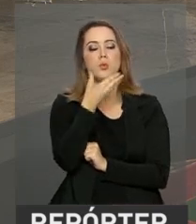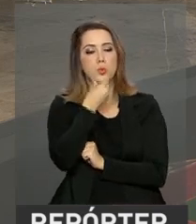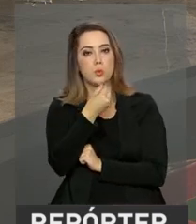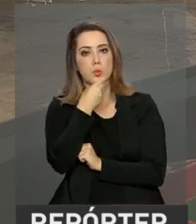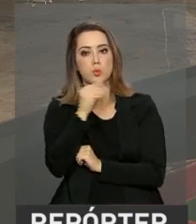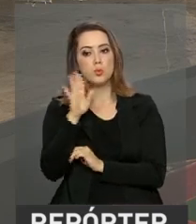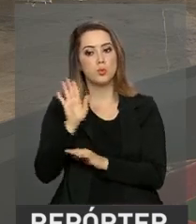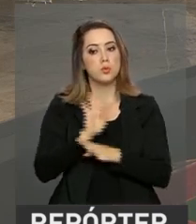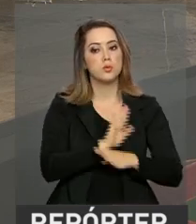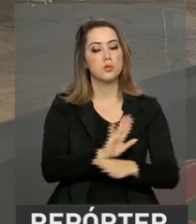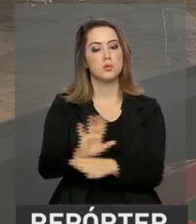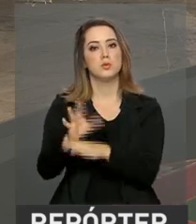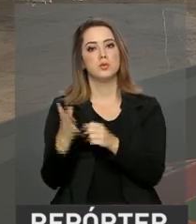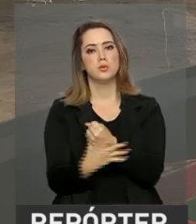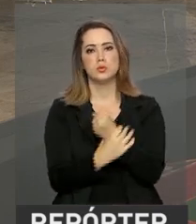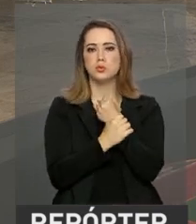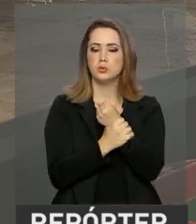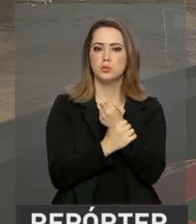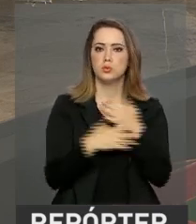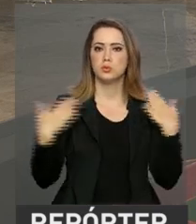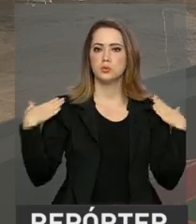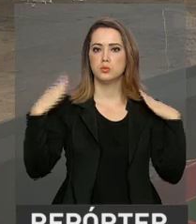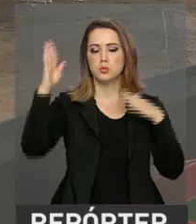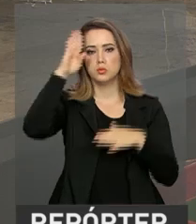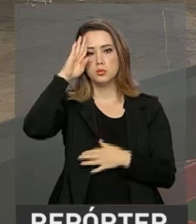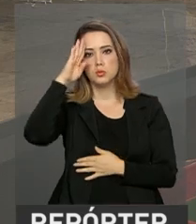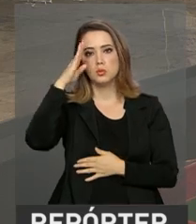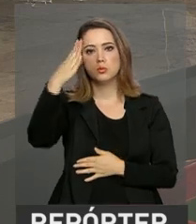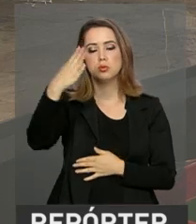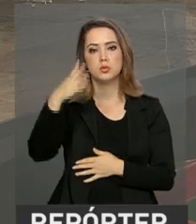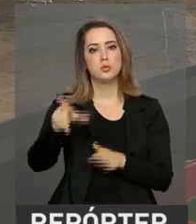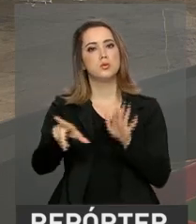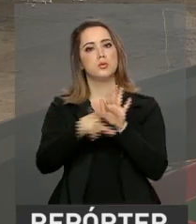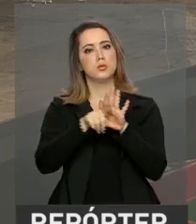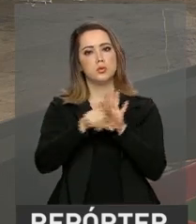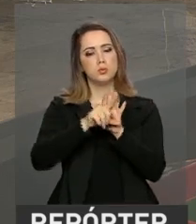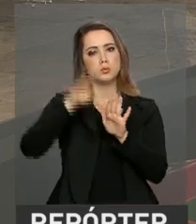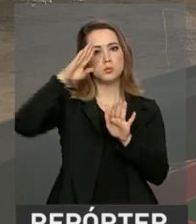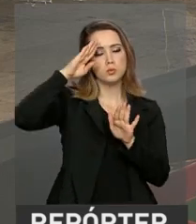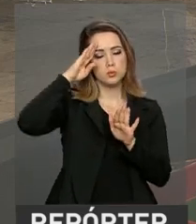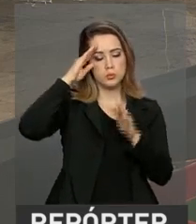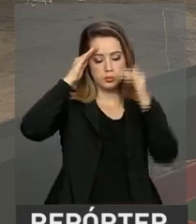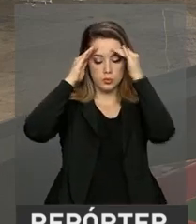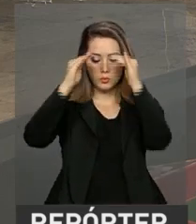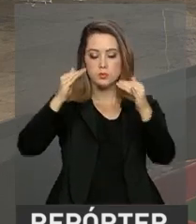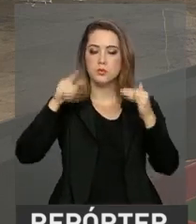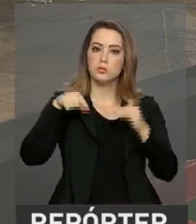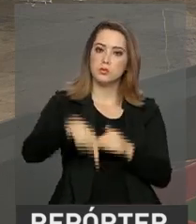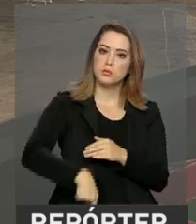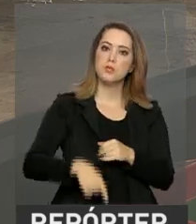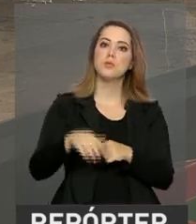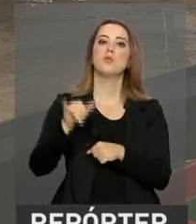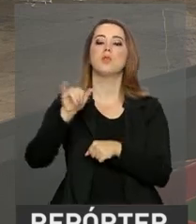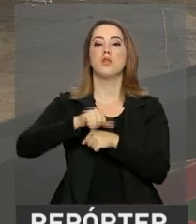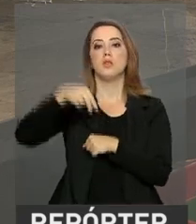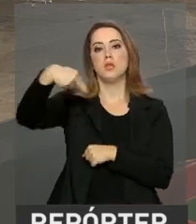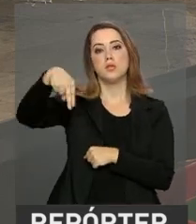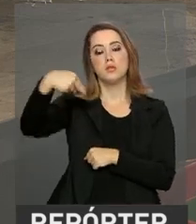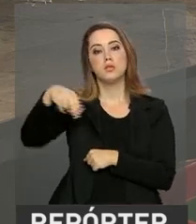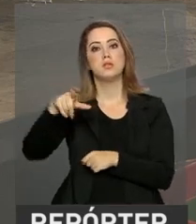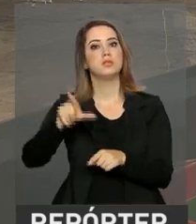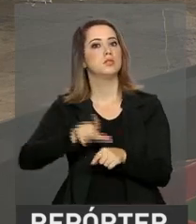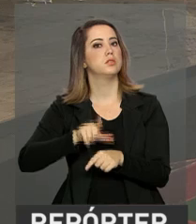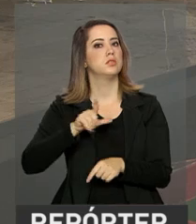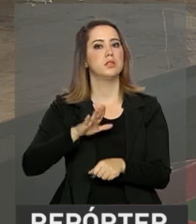do Exército é para manutenção da lei e da ordem, sobretudo na capital, Natal, pois desde a última sexta-feira foram executados mais